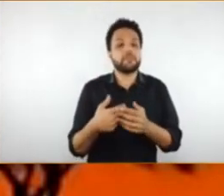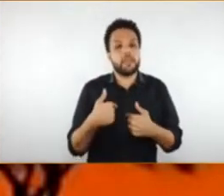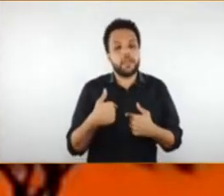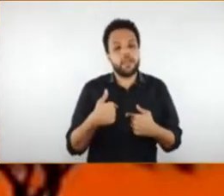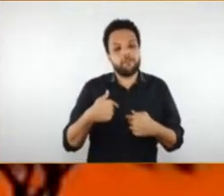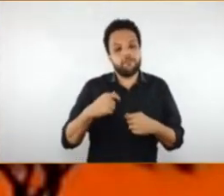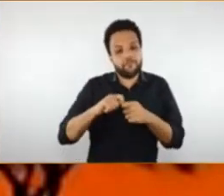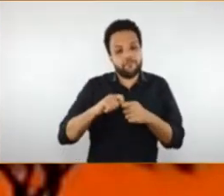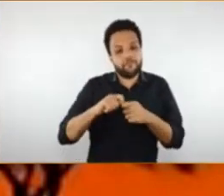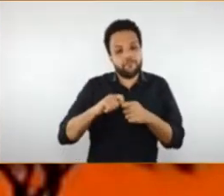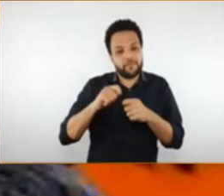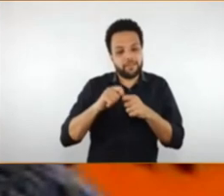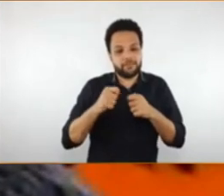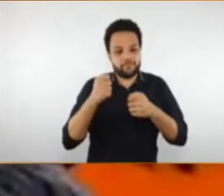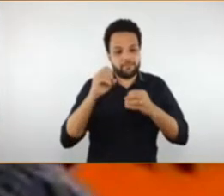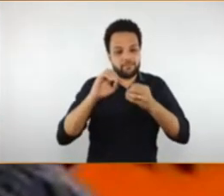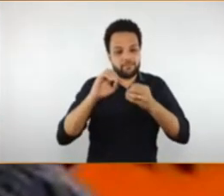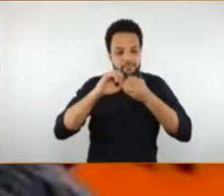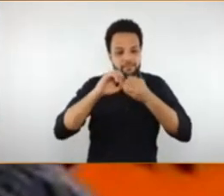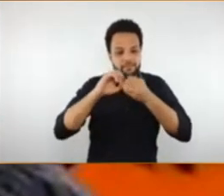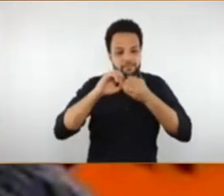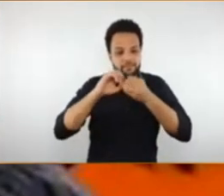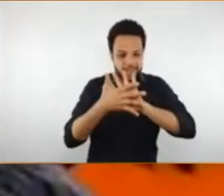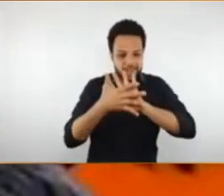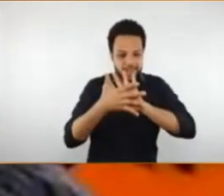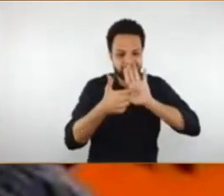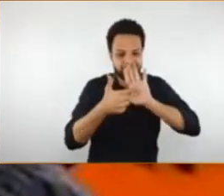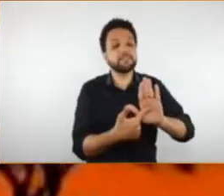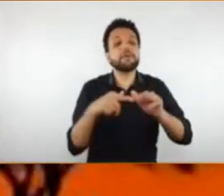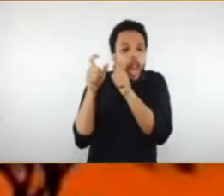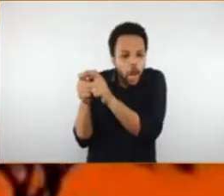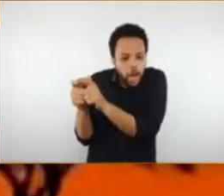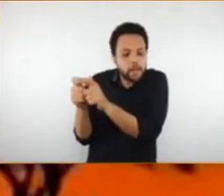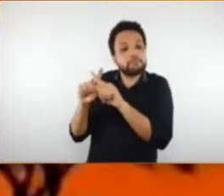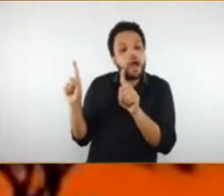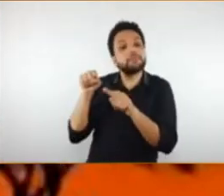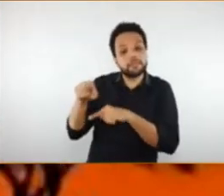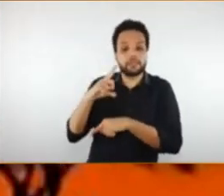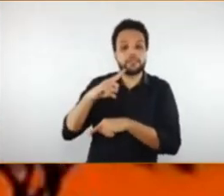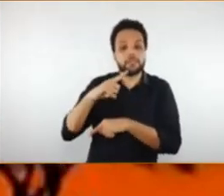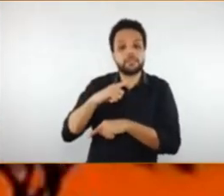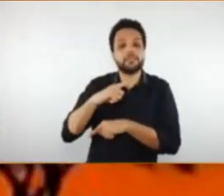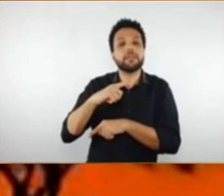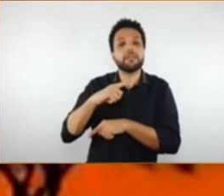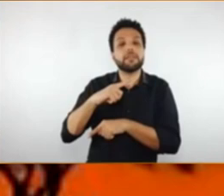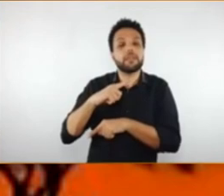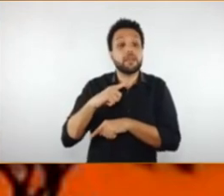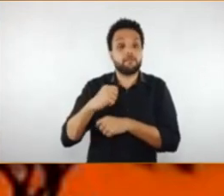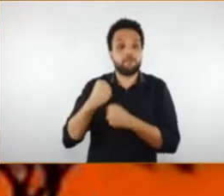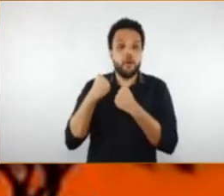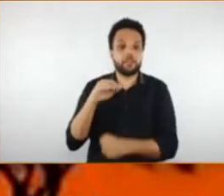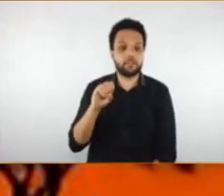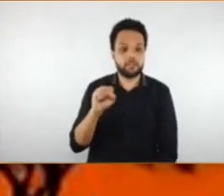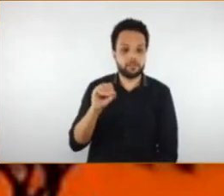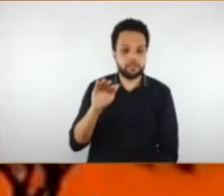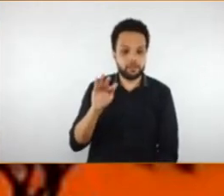que eu fiz sobre um país que é muito pequenininho, mas que trabalha fortemente o soft power e